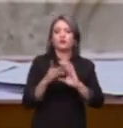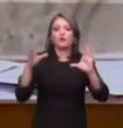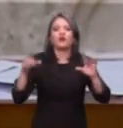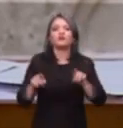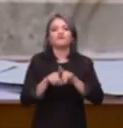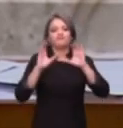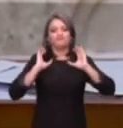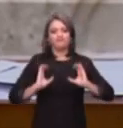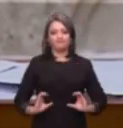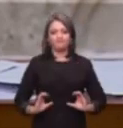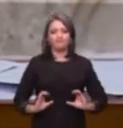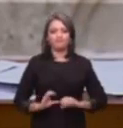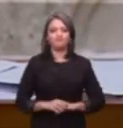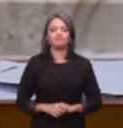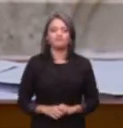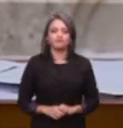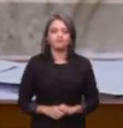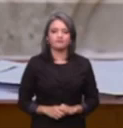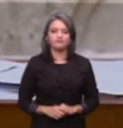cidadania.